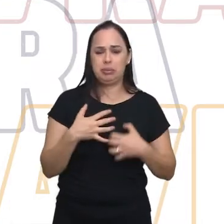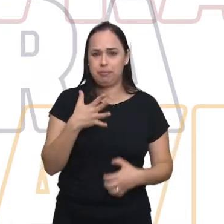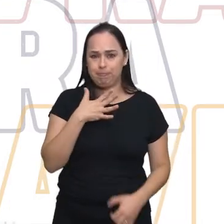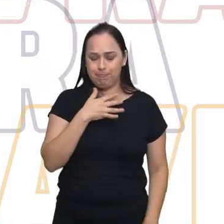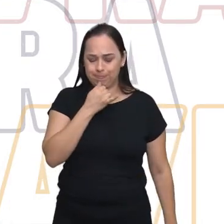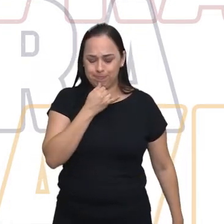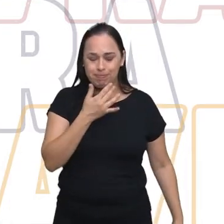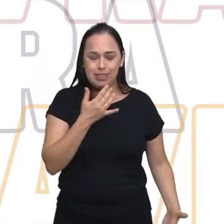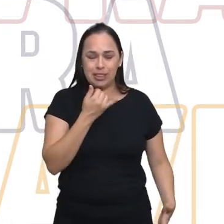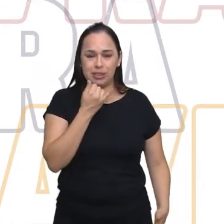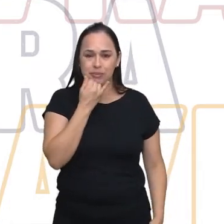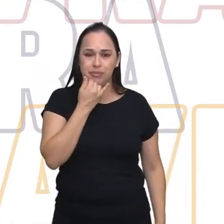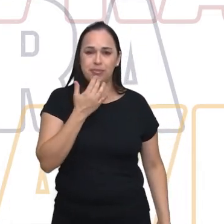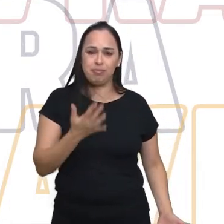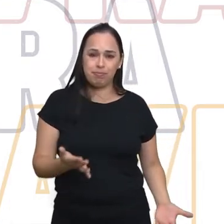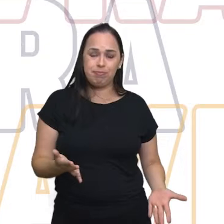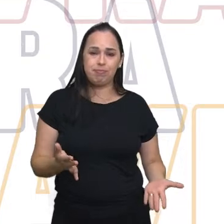Desculpa.